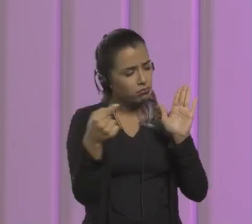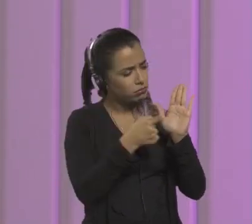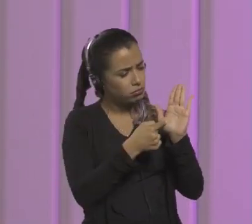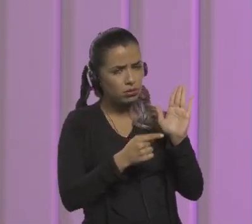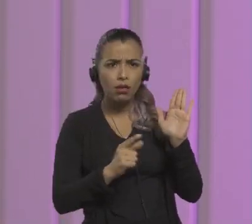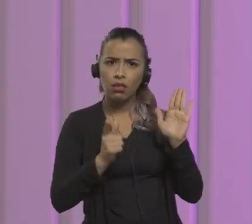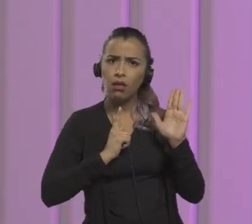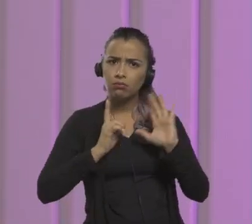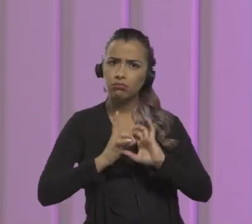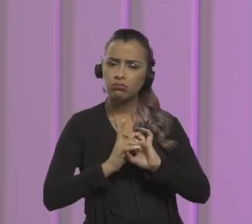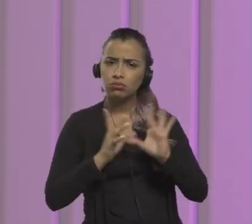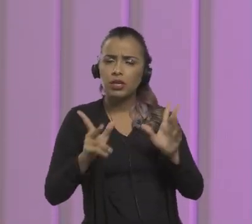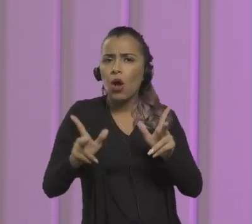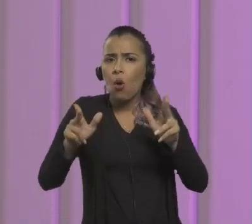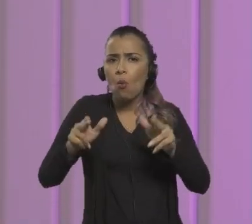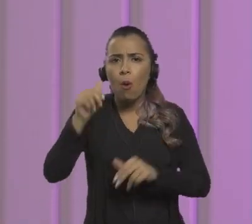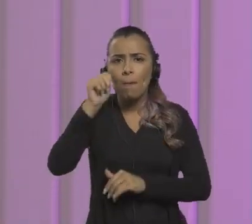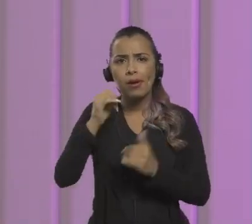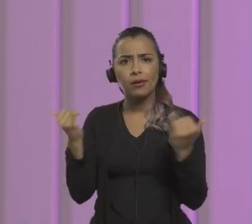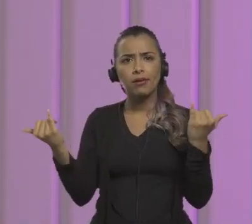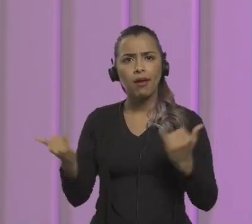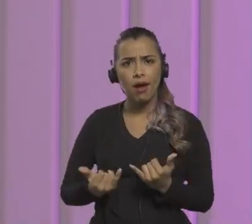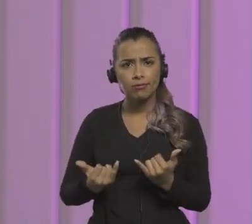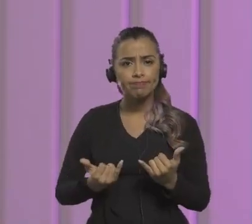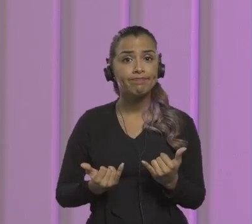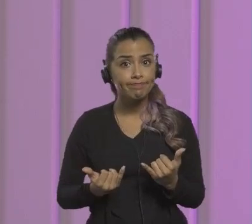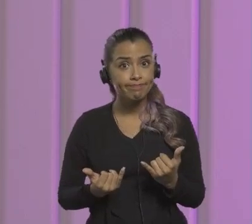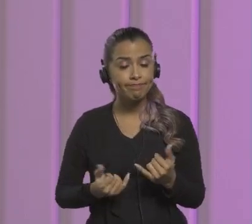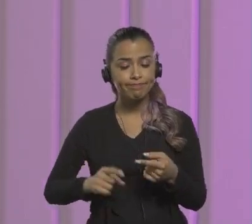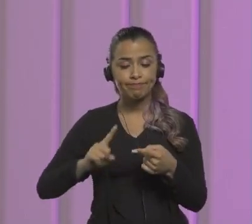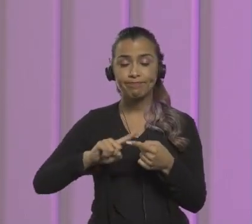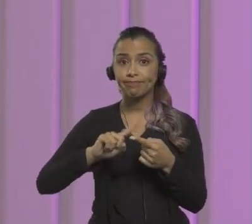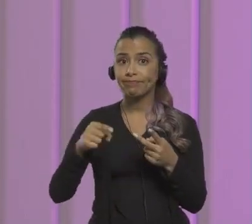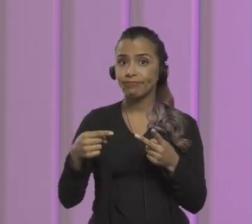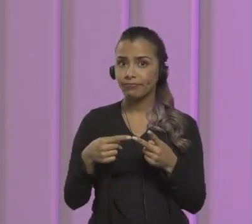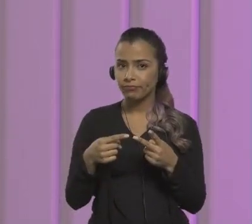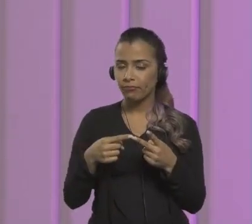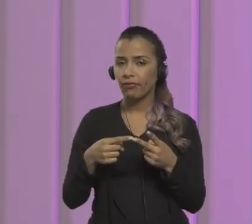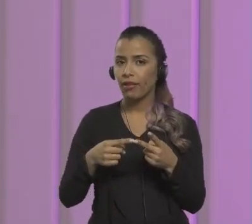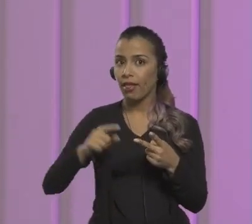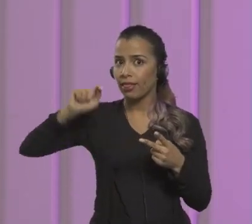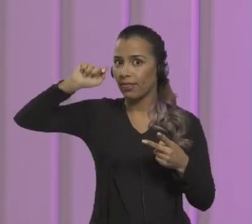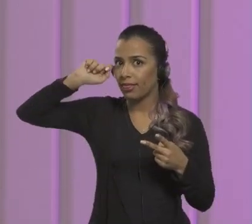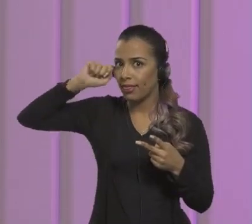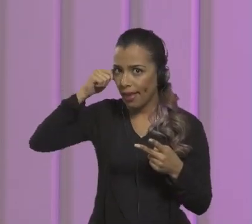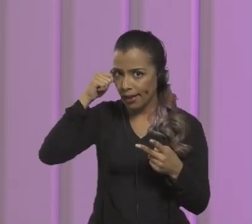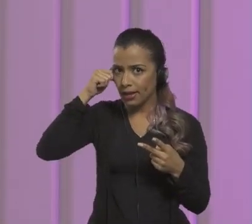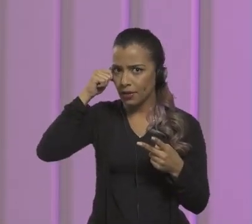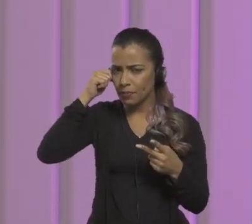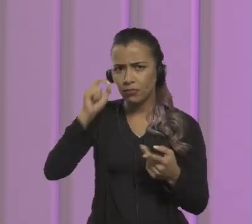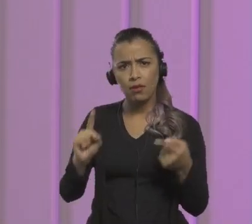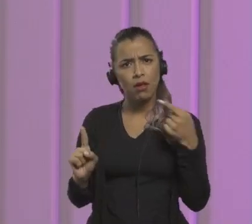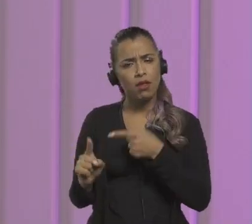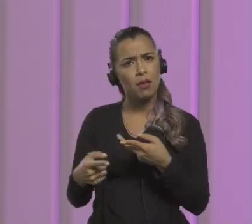aí, também teve o agravante dela ser uma mulher negra. Então, ela percebeu que as mulheres gordas e negras eram mais censuradas no Instagram. Dani, você